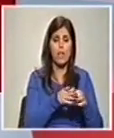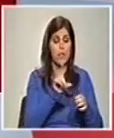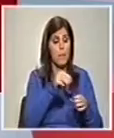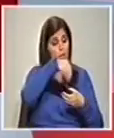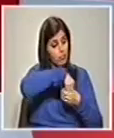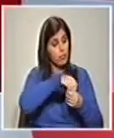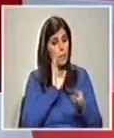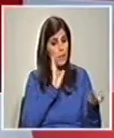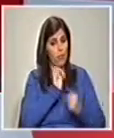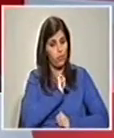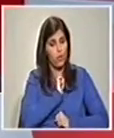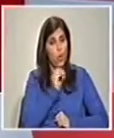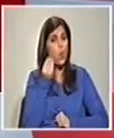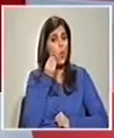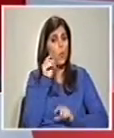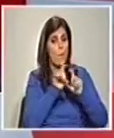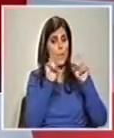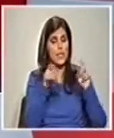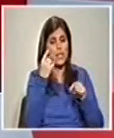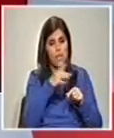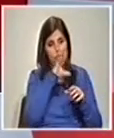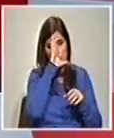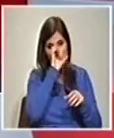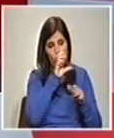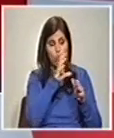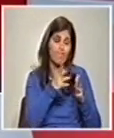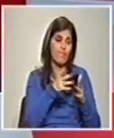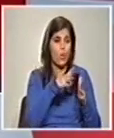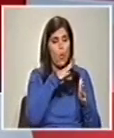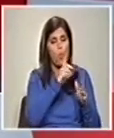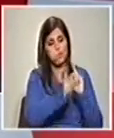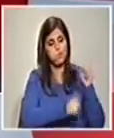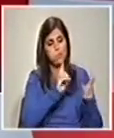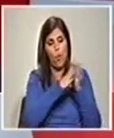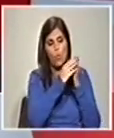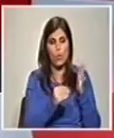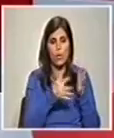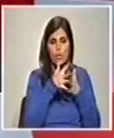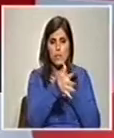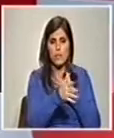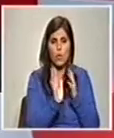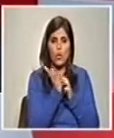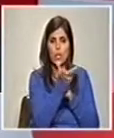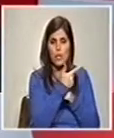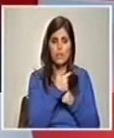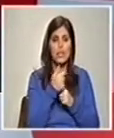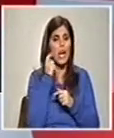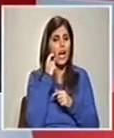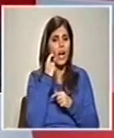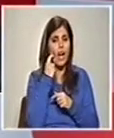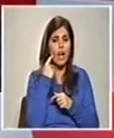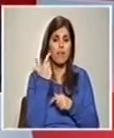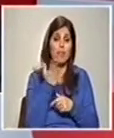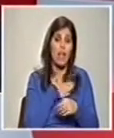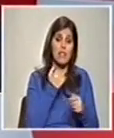fazemos enquanto empresa que tem um modelo de governo transparente, por exemplo. Com os clientes, com os fornecedores. E também, por